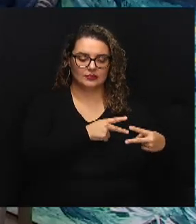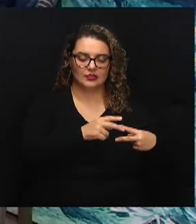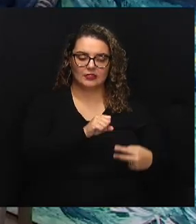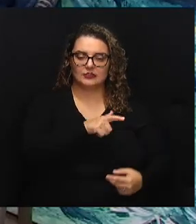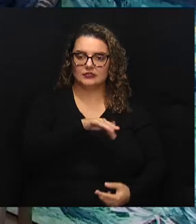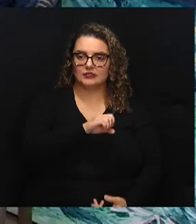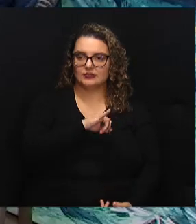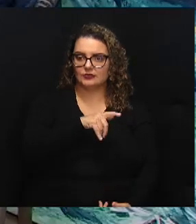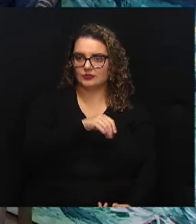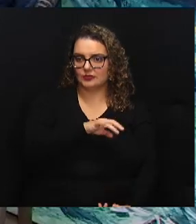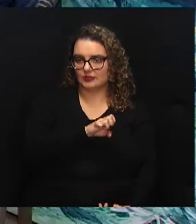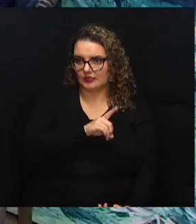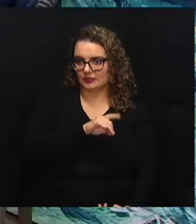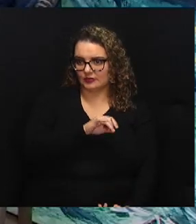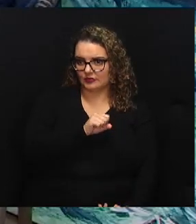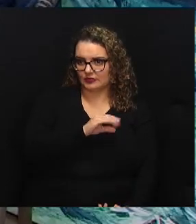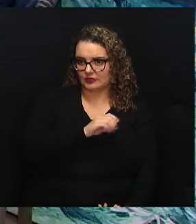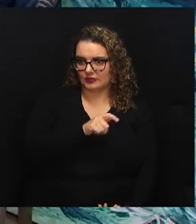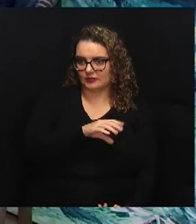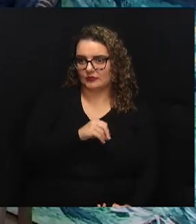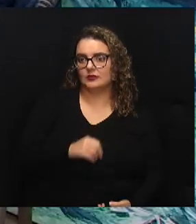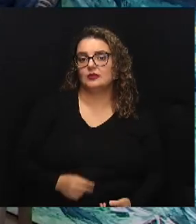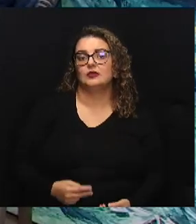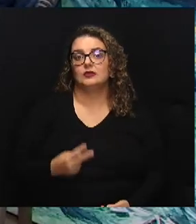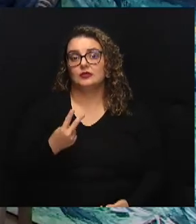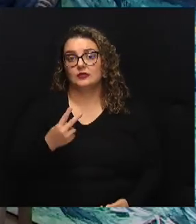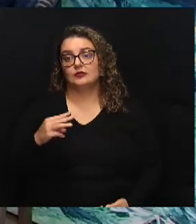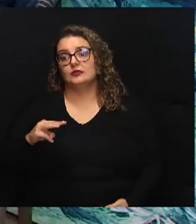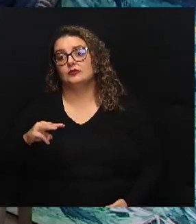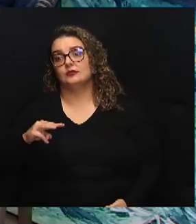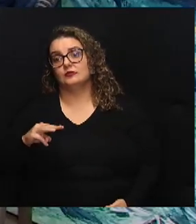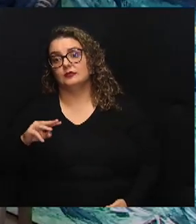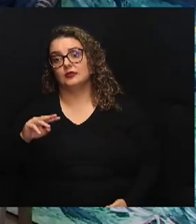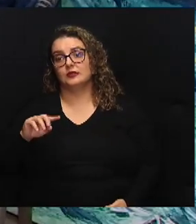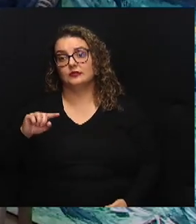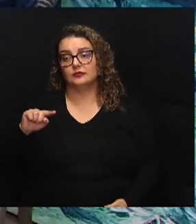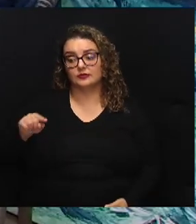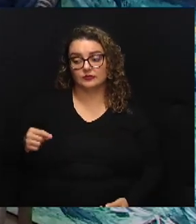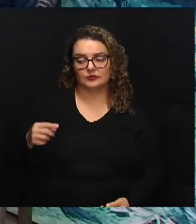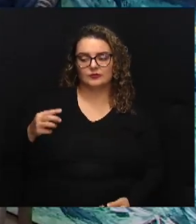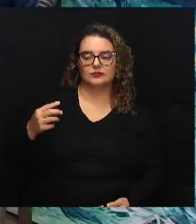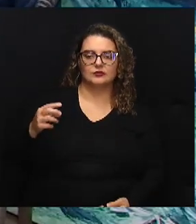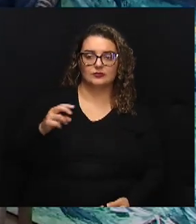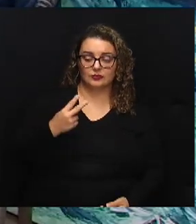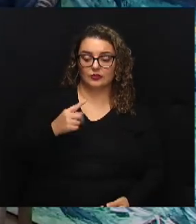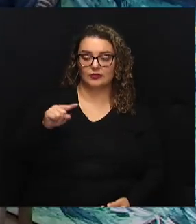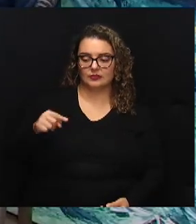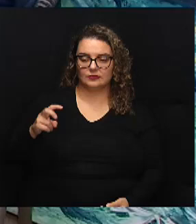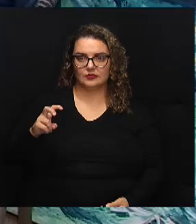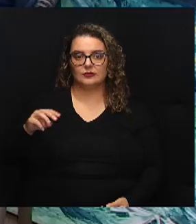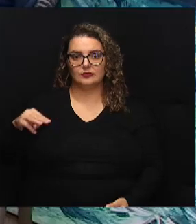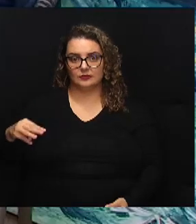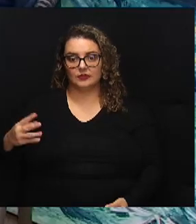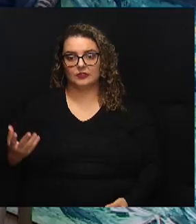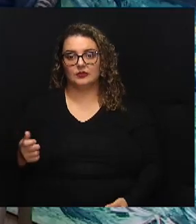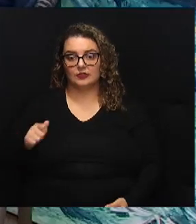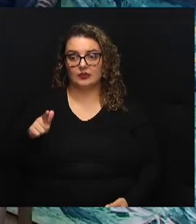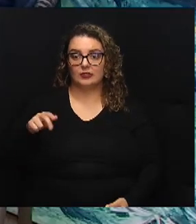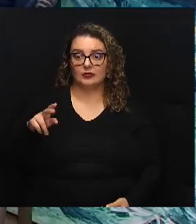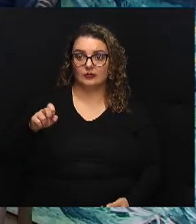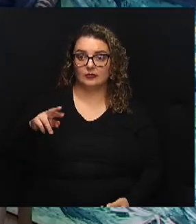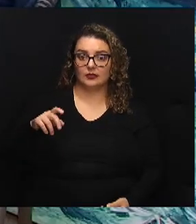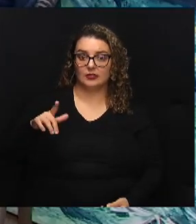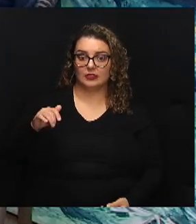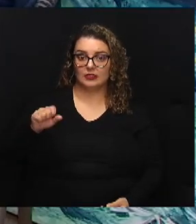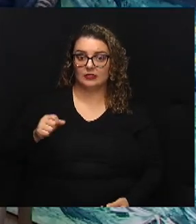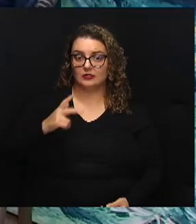apresentei aquarelas até de 3,5 metros. Então, são aquarelas que constam, parece